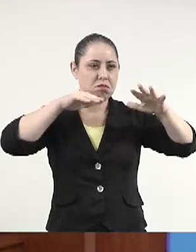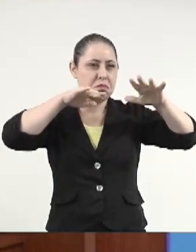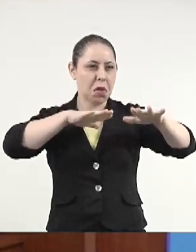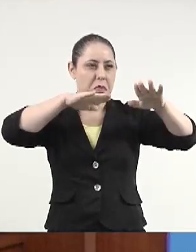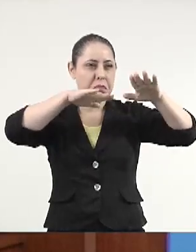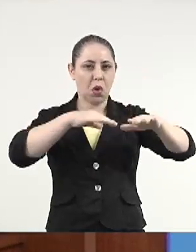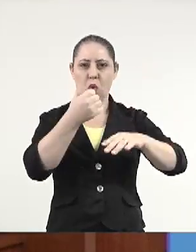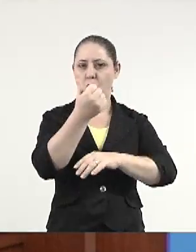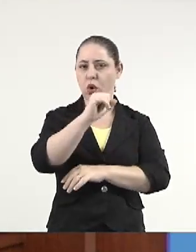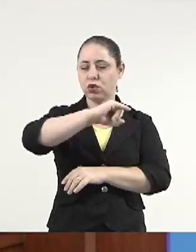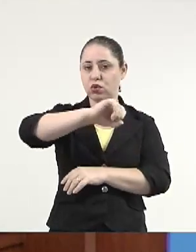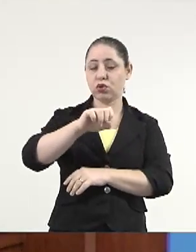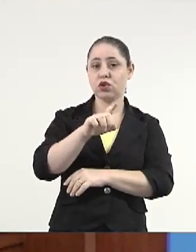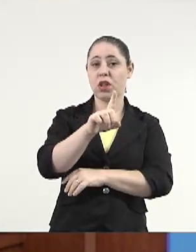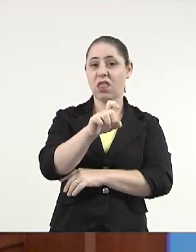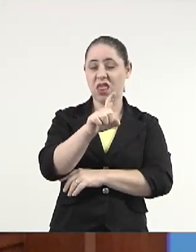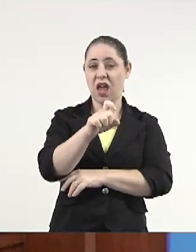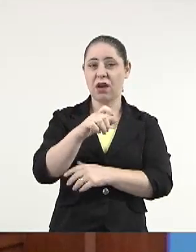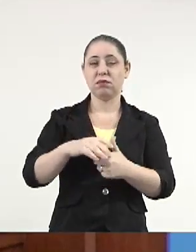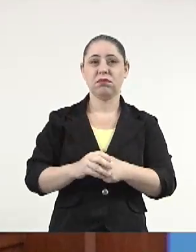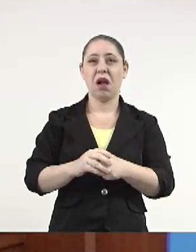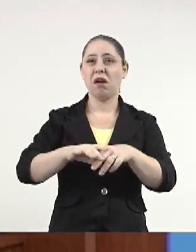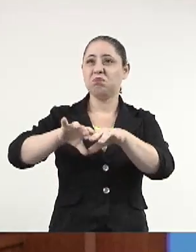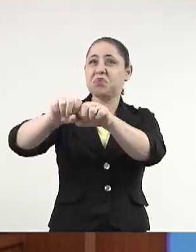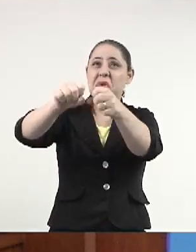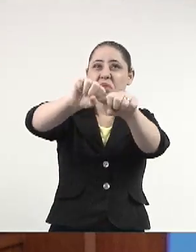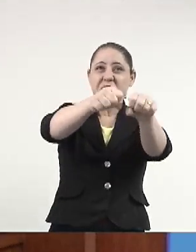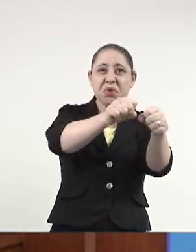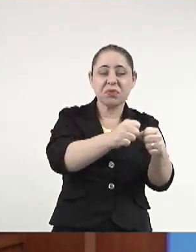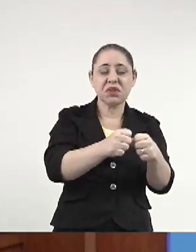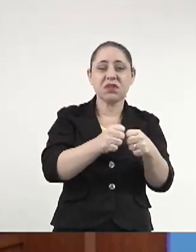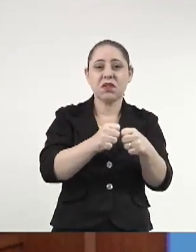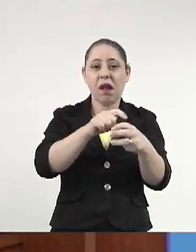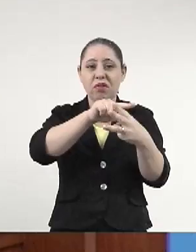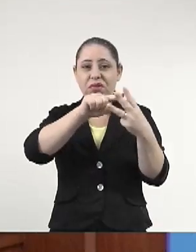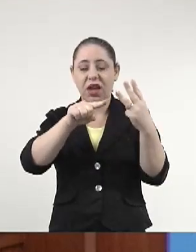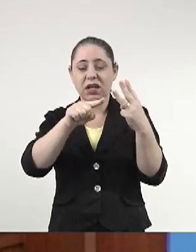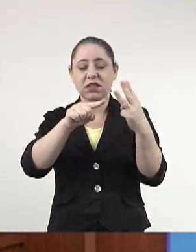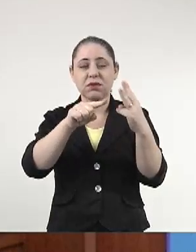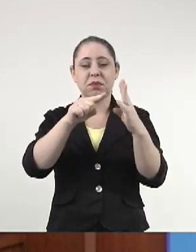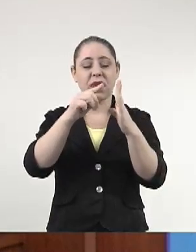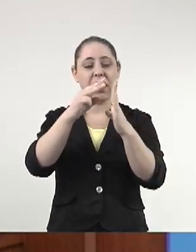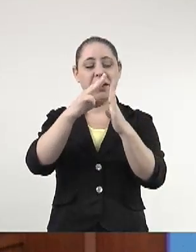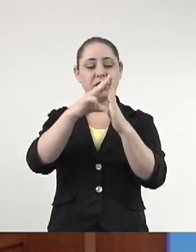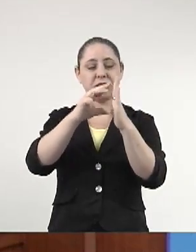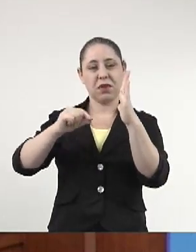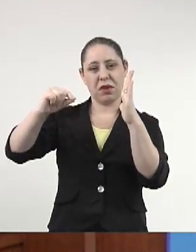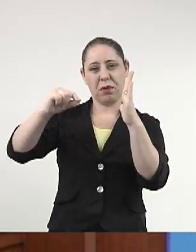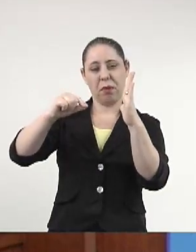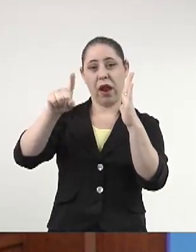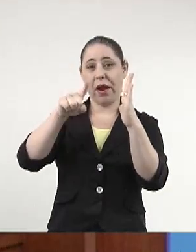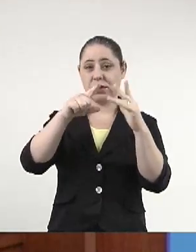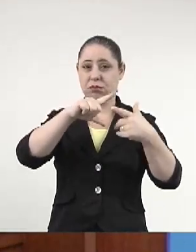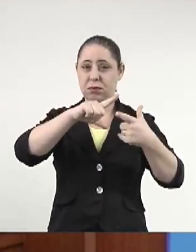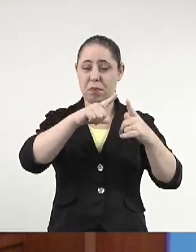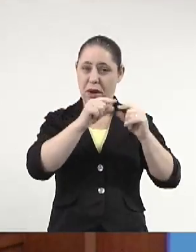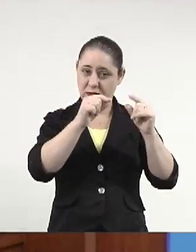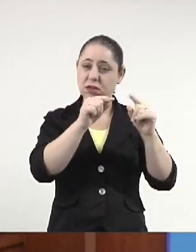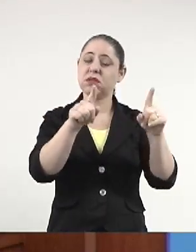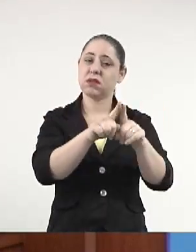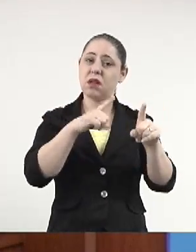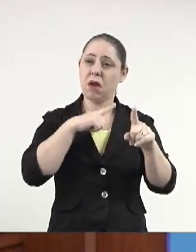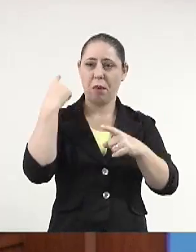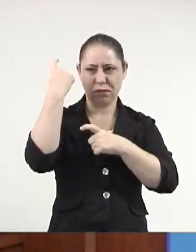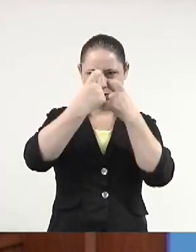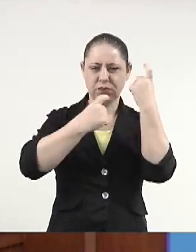de janeiro que depredaram a sede dos três poderes em Brasília. Eles estão preocupados